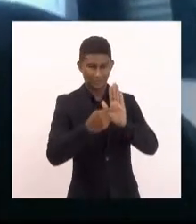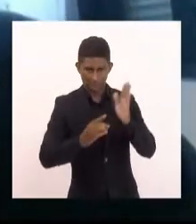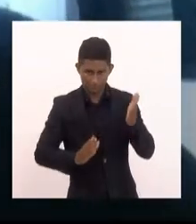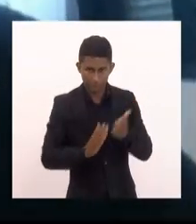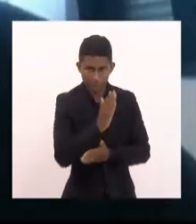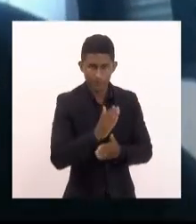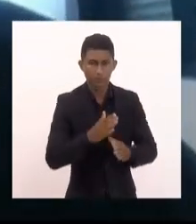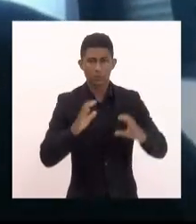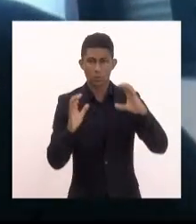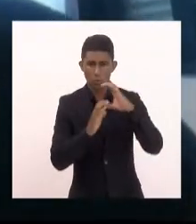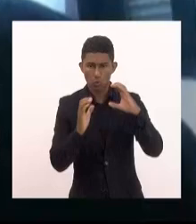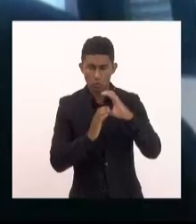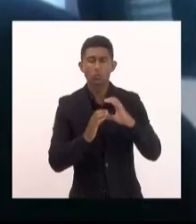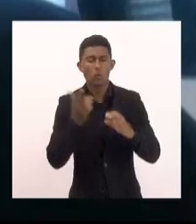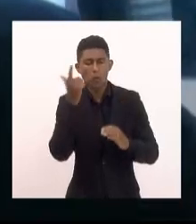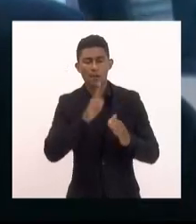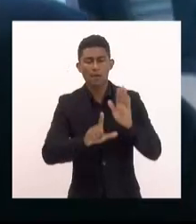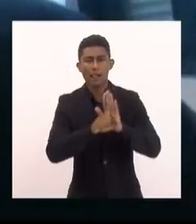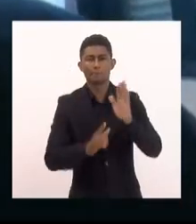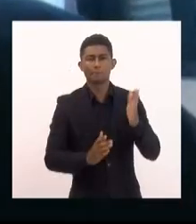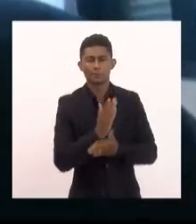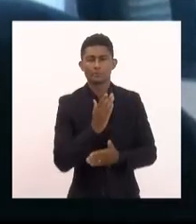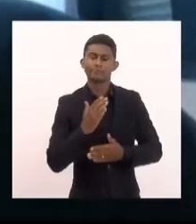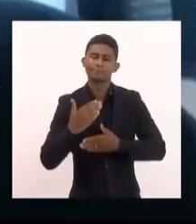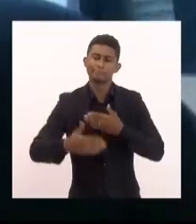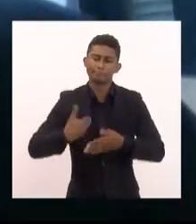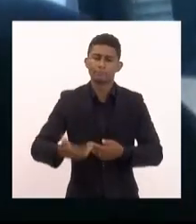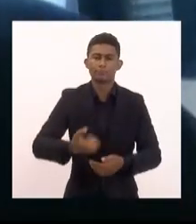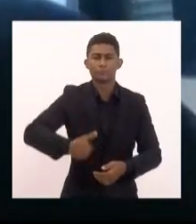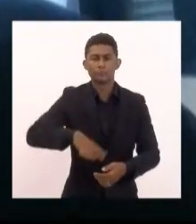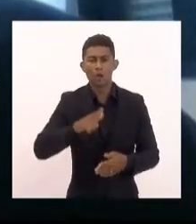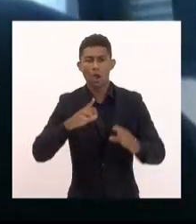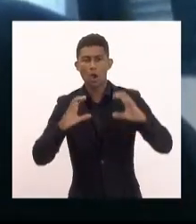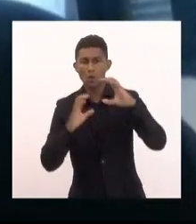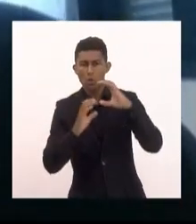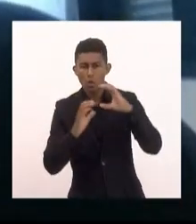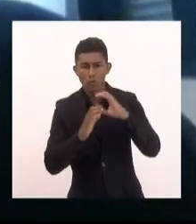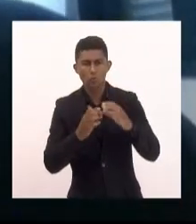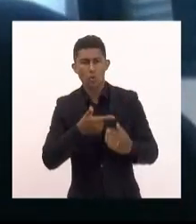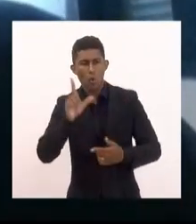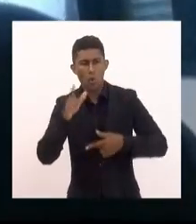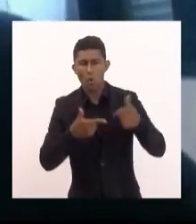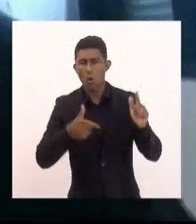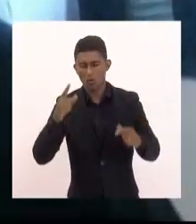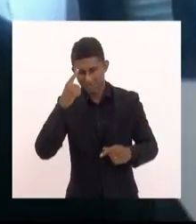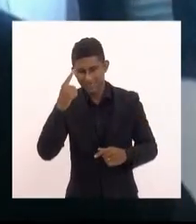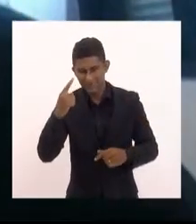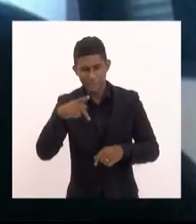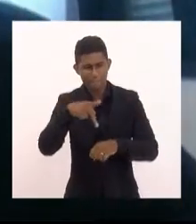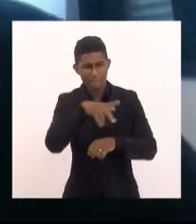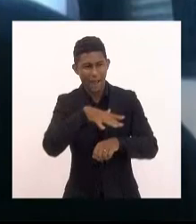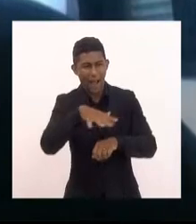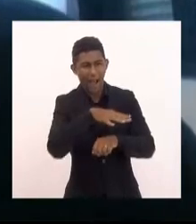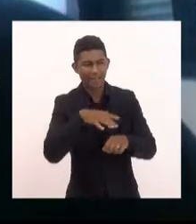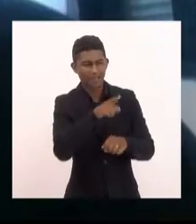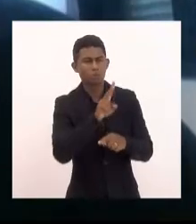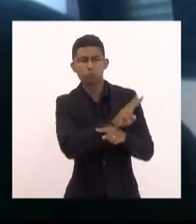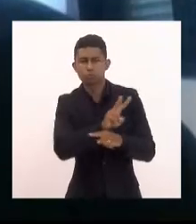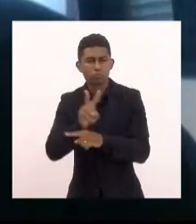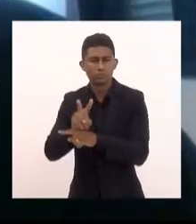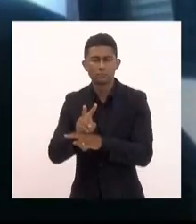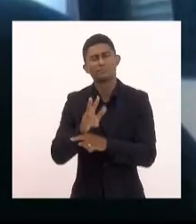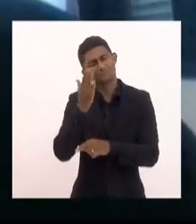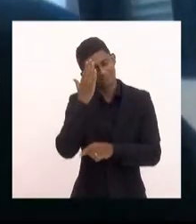ouvidoria, corregedoria. Depois fizemos outros concursos, guarda-parques e tal. Mas, claro, vai passando o